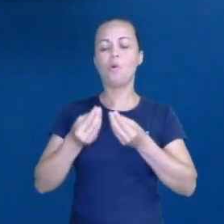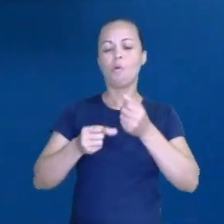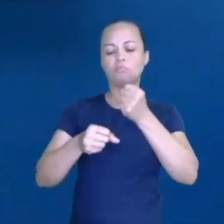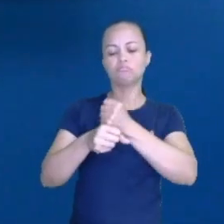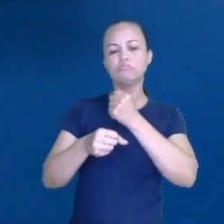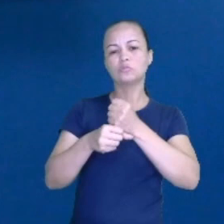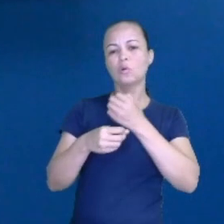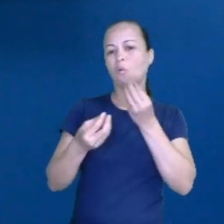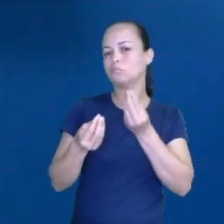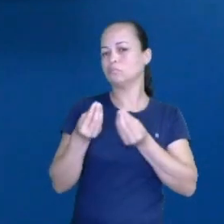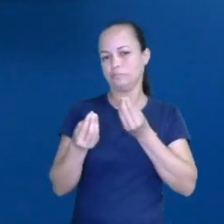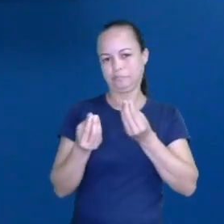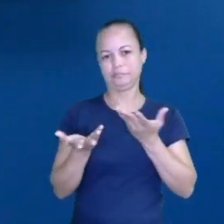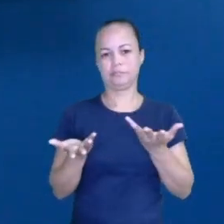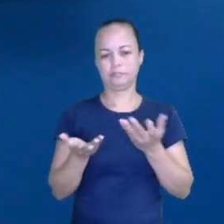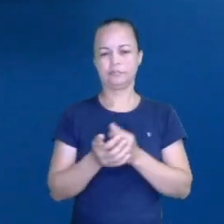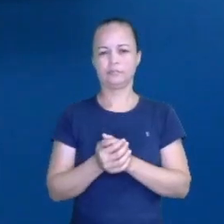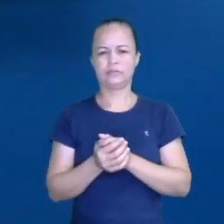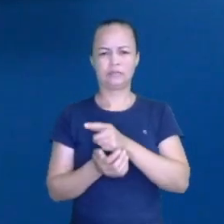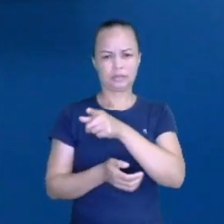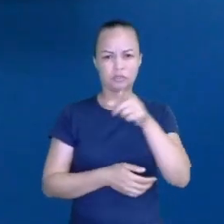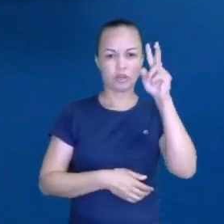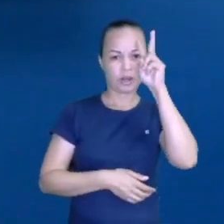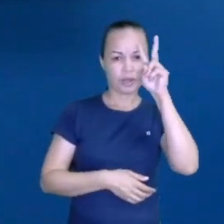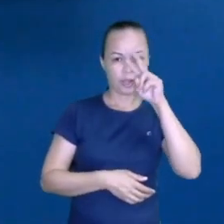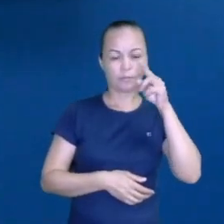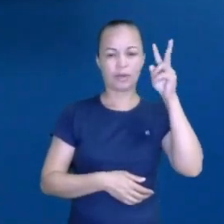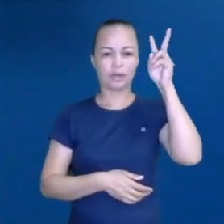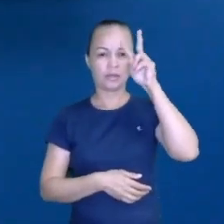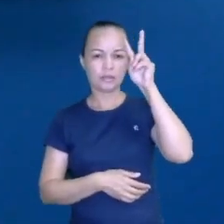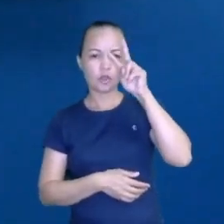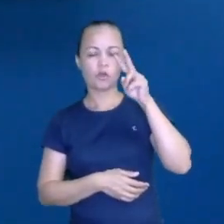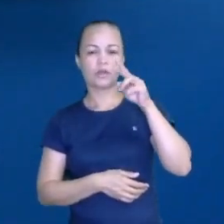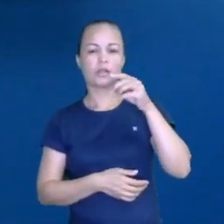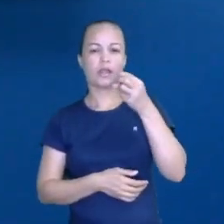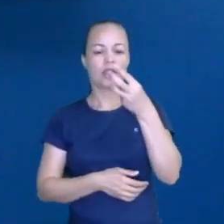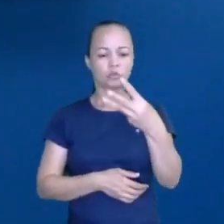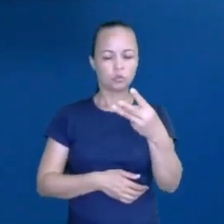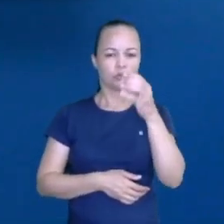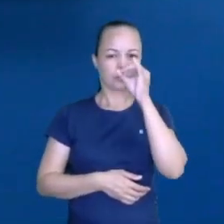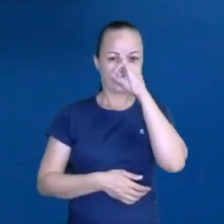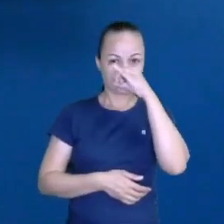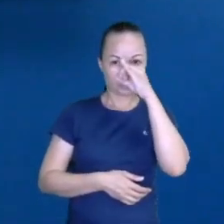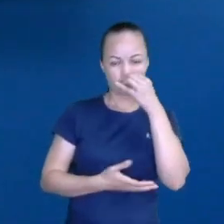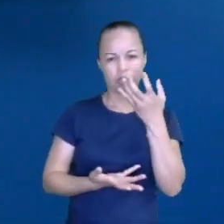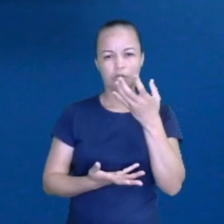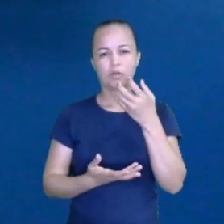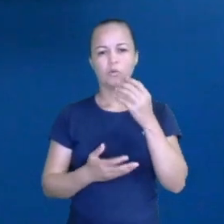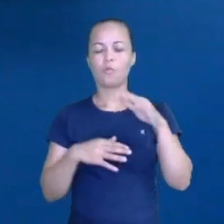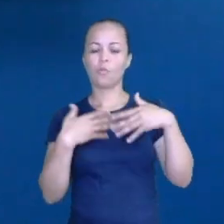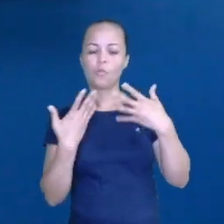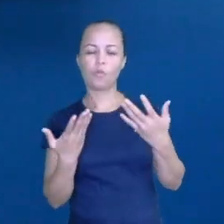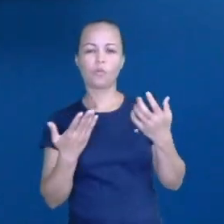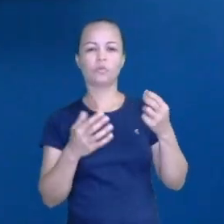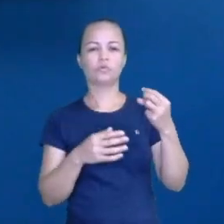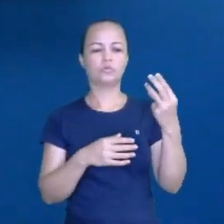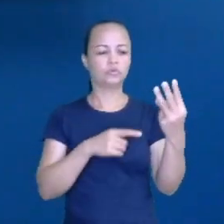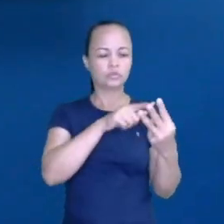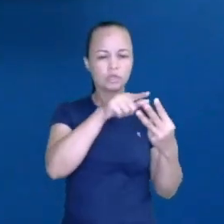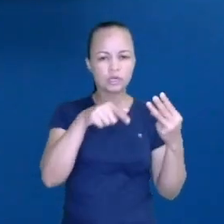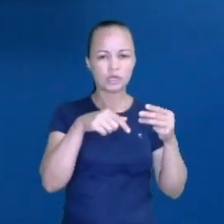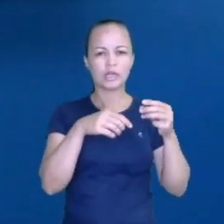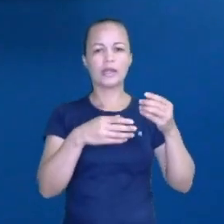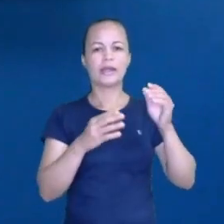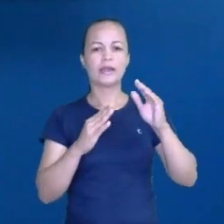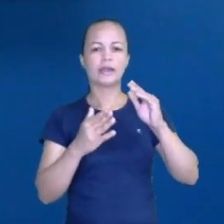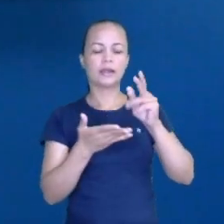é que lembra daquela historinha dos 3 porquinhos? Onde os porquinhos foram lá, pegou um terrenozinho e cada um construiu a sua